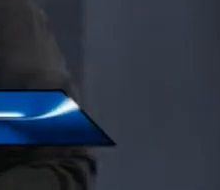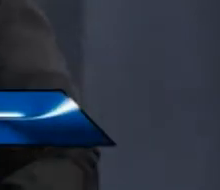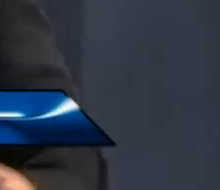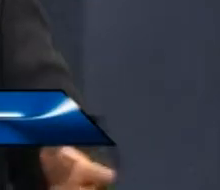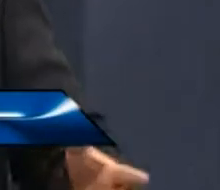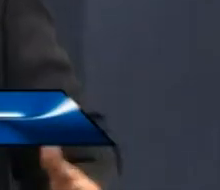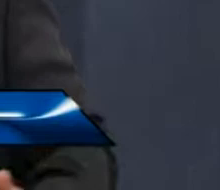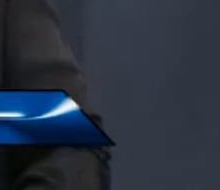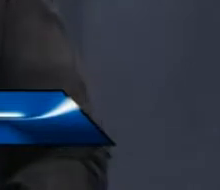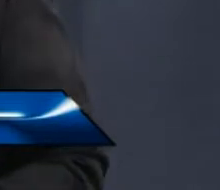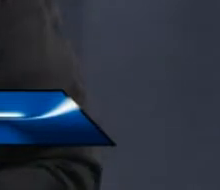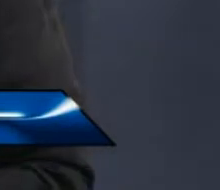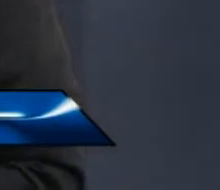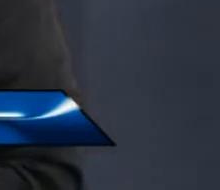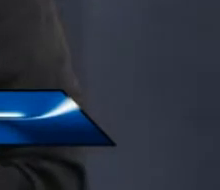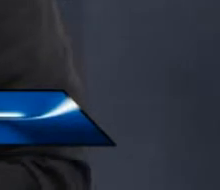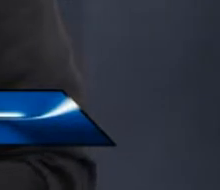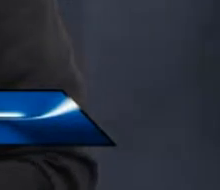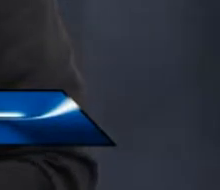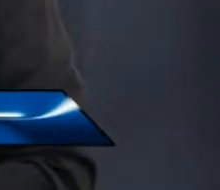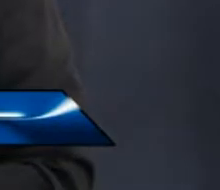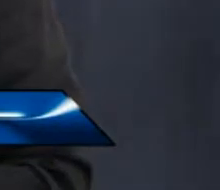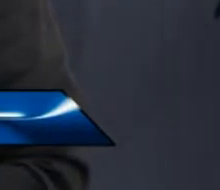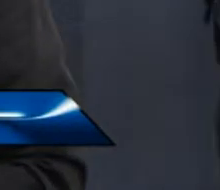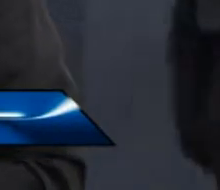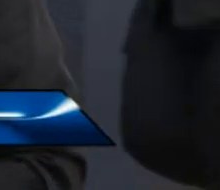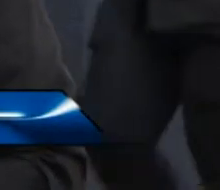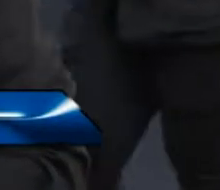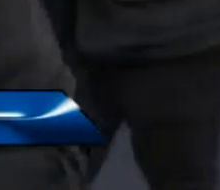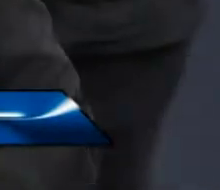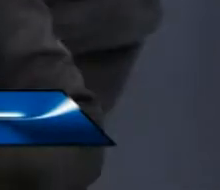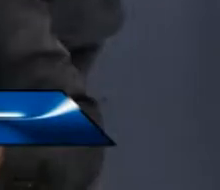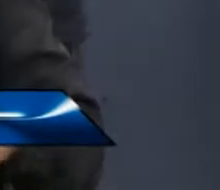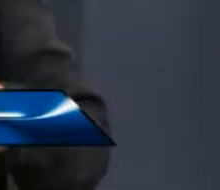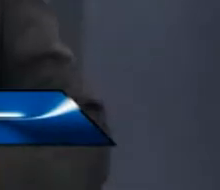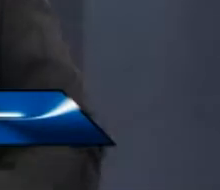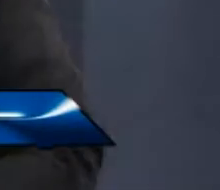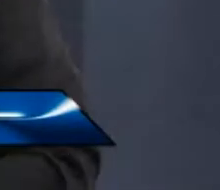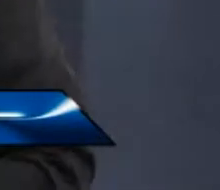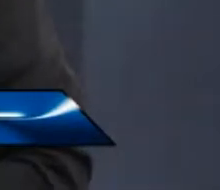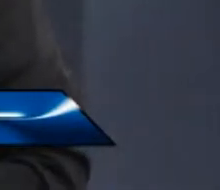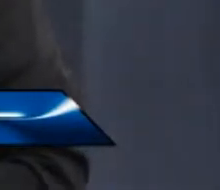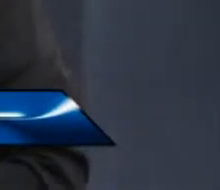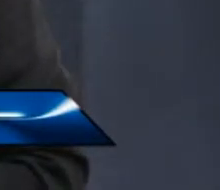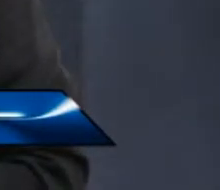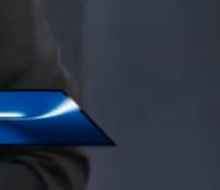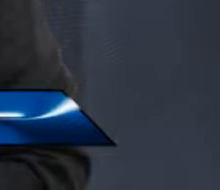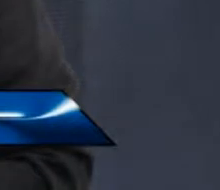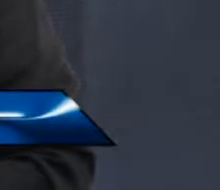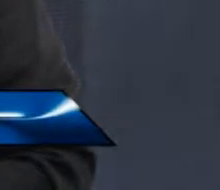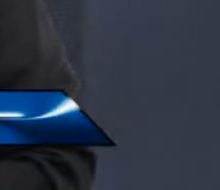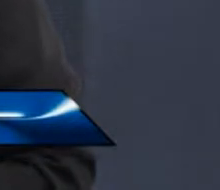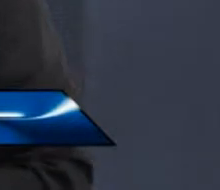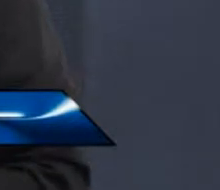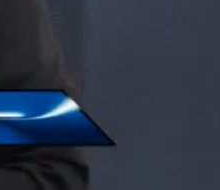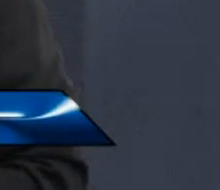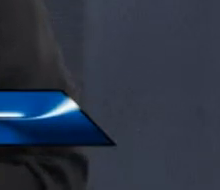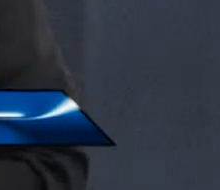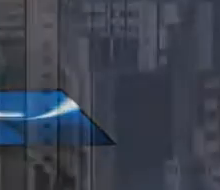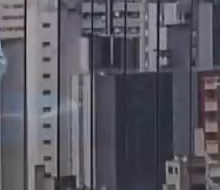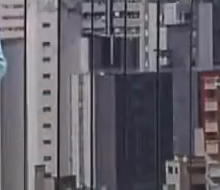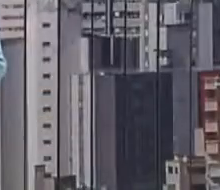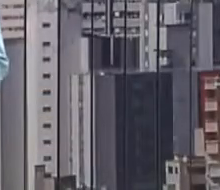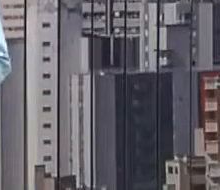Teve também toda uma estrutura da nossa equipe que o ajudou e fez com que ele pudesse trabalhar e fazer esse grande